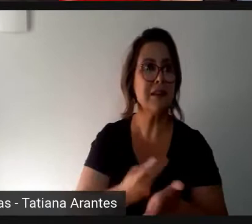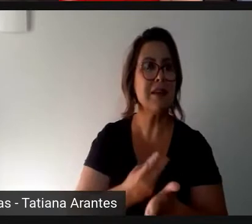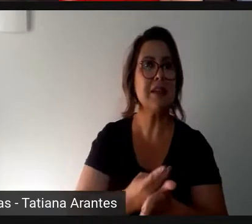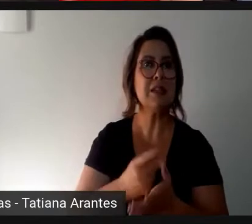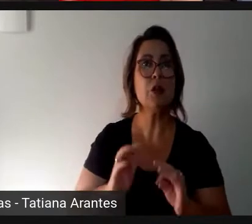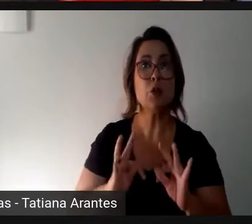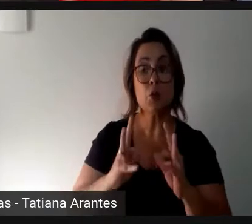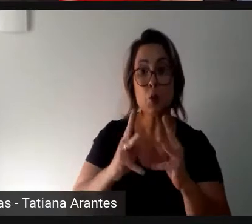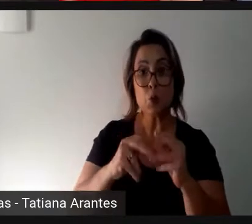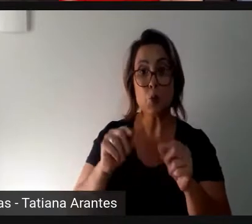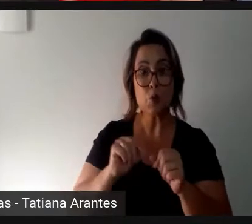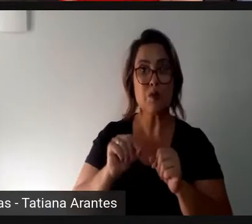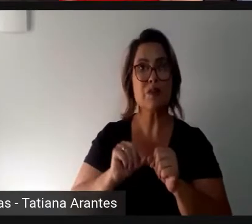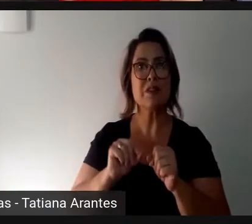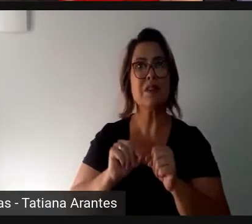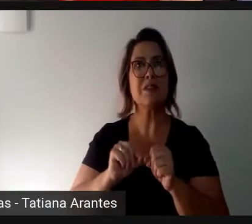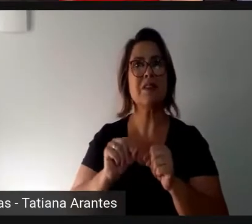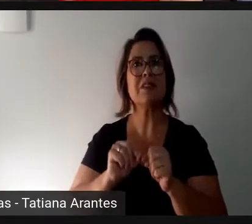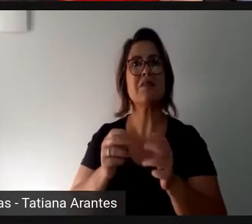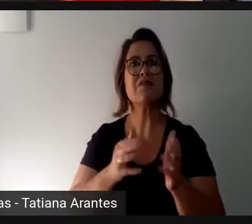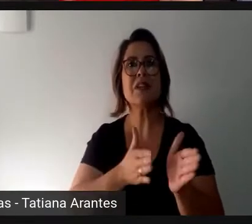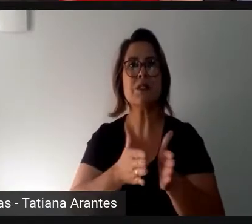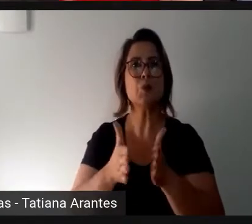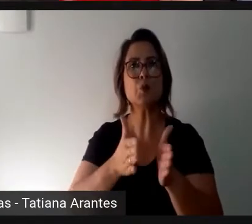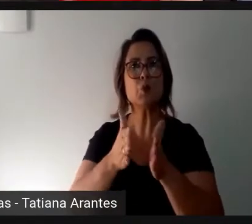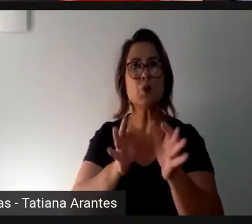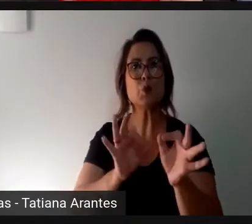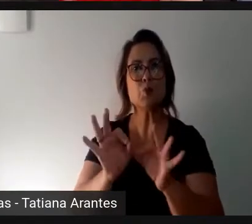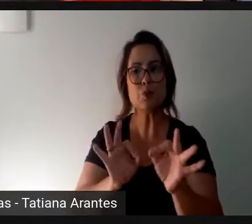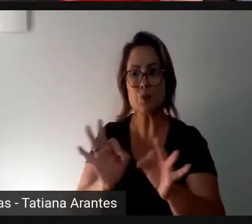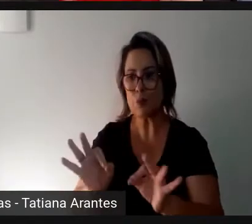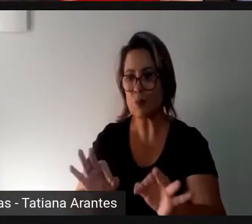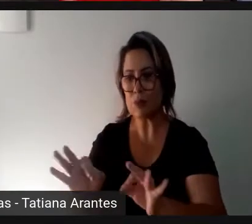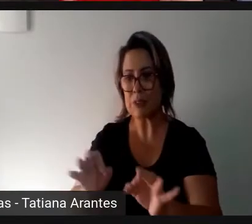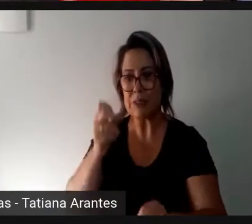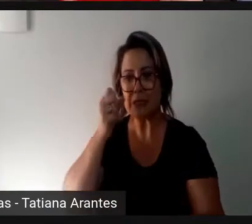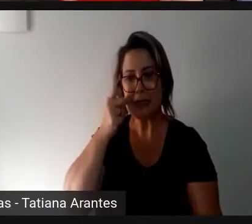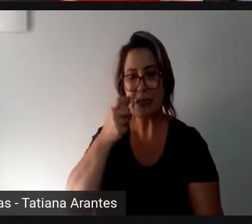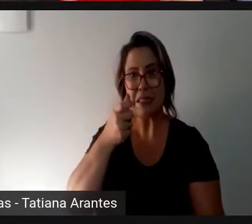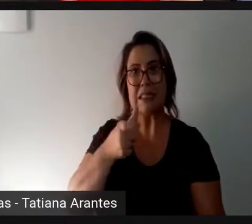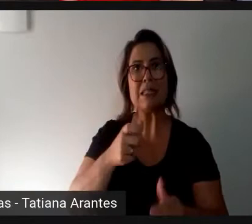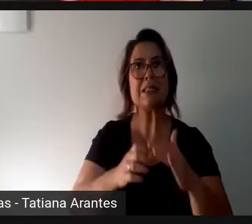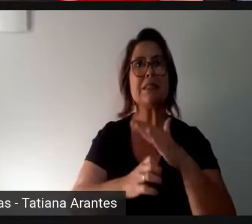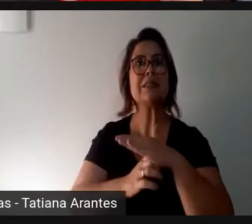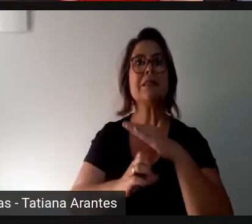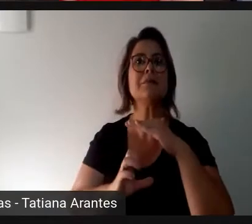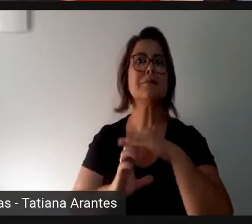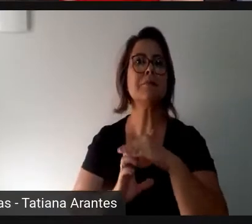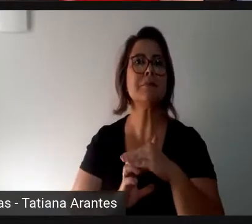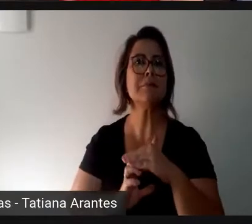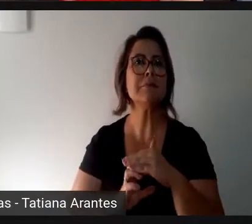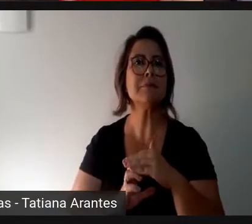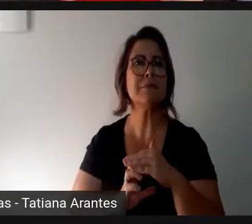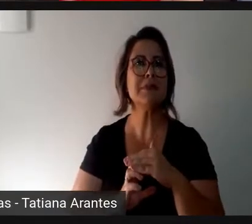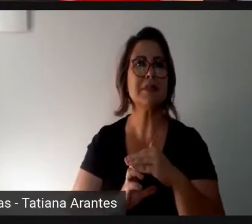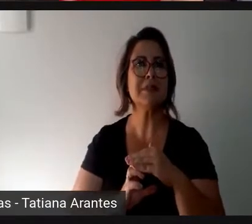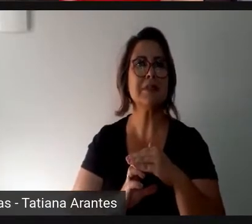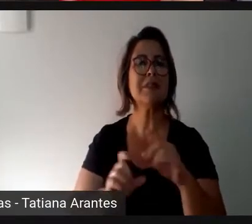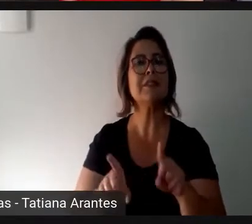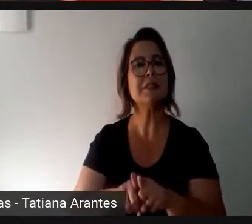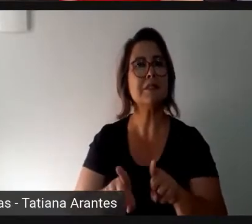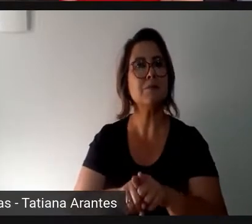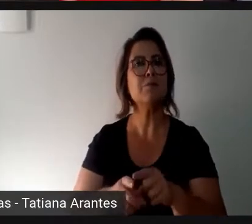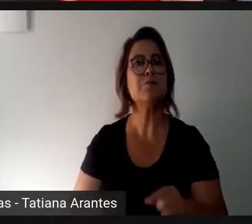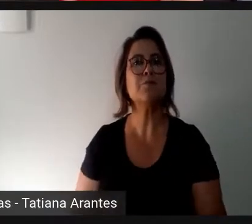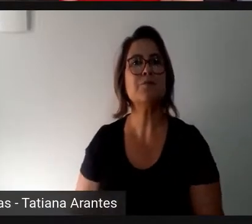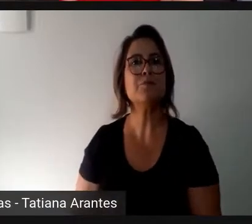as condutas dos funcionários ao interesse organizacional, eu posso falar também numa leitura mais lato,